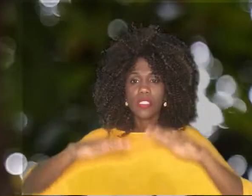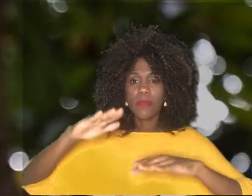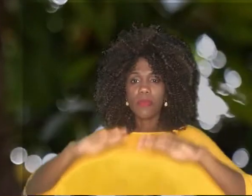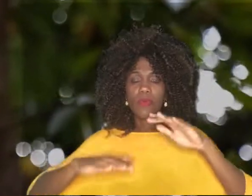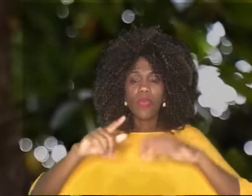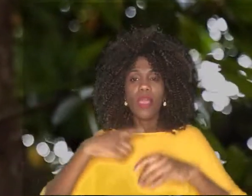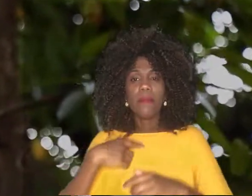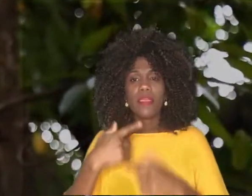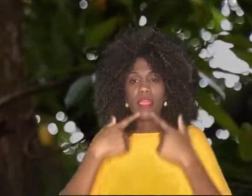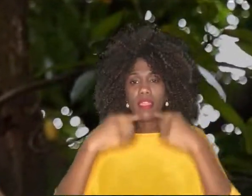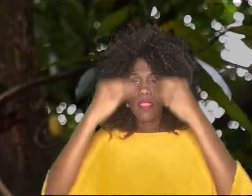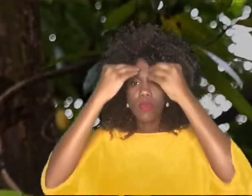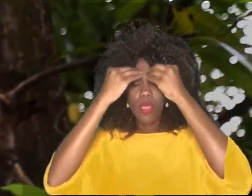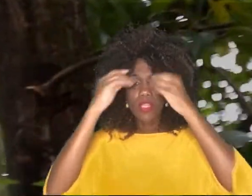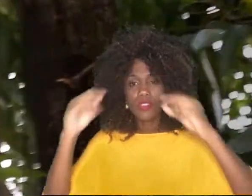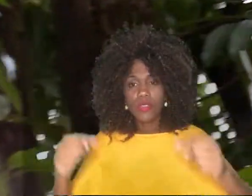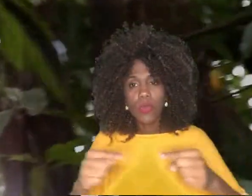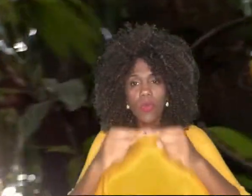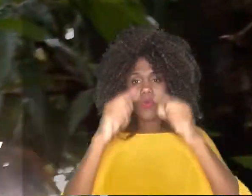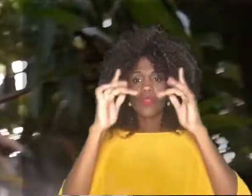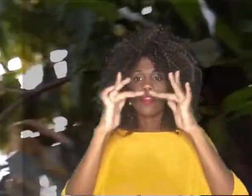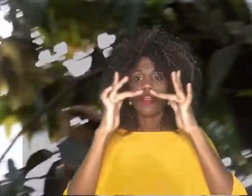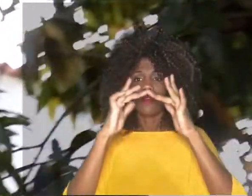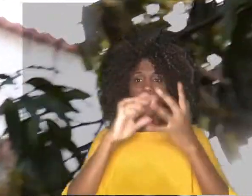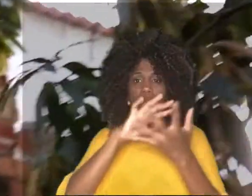o mundo.